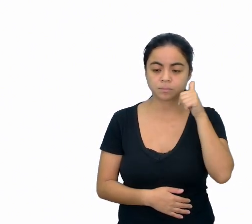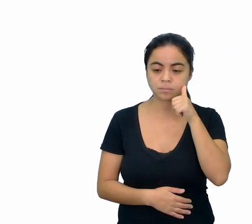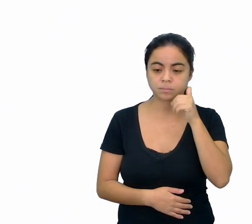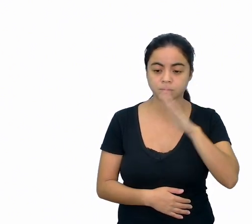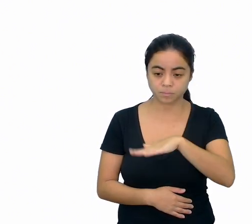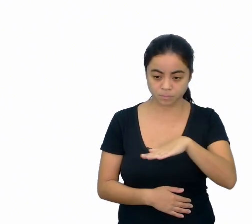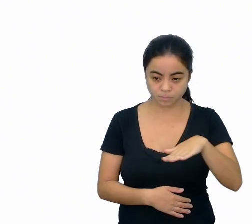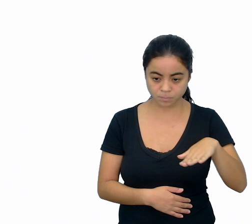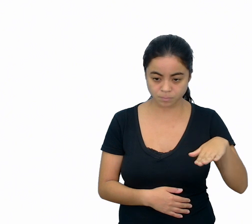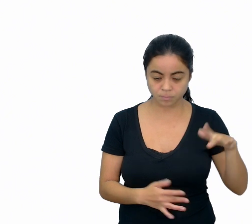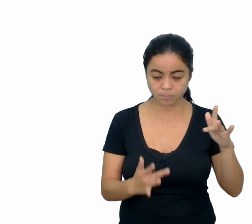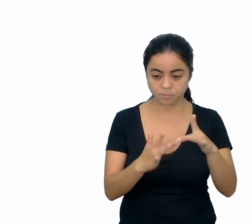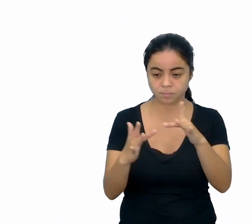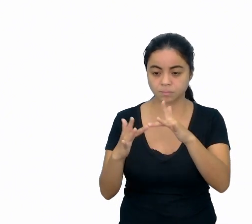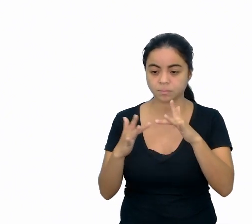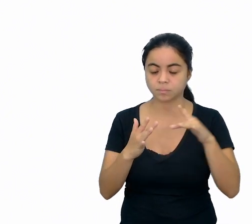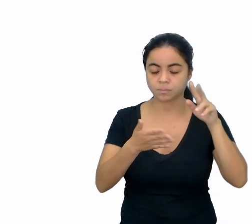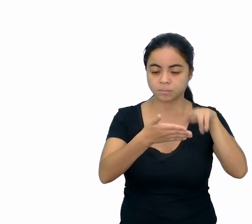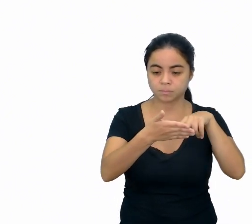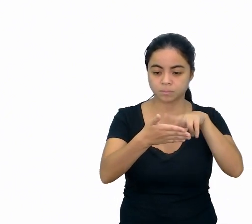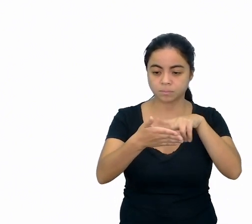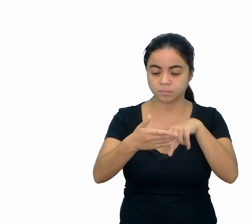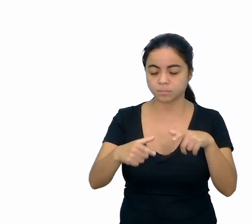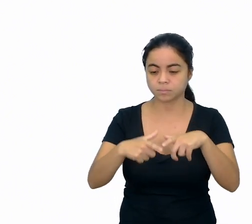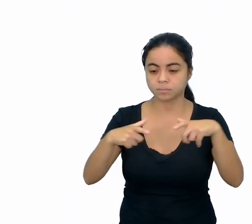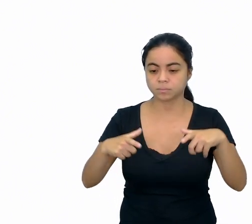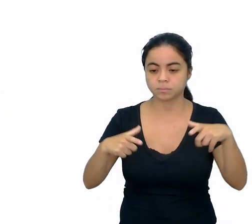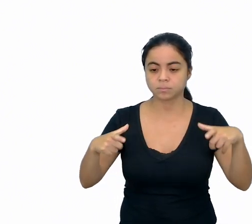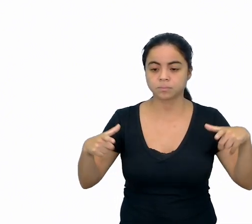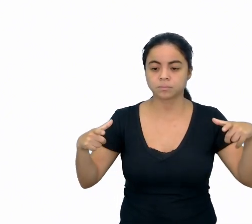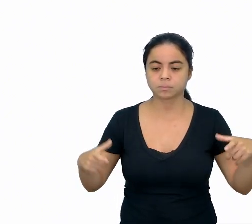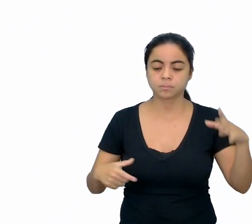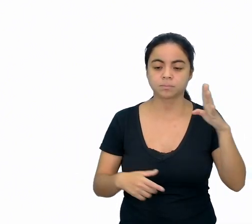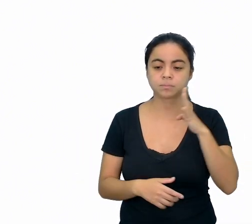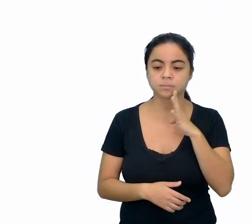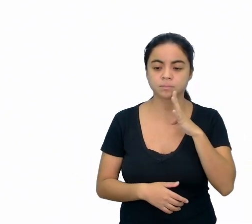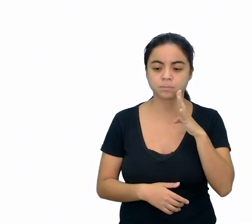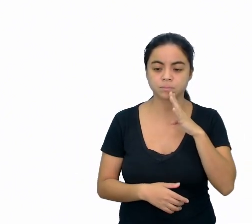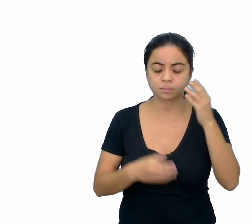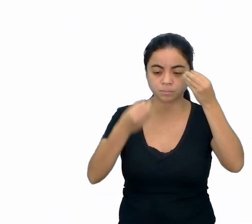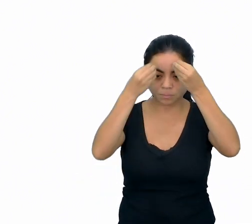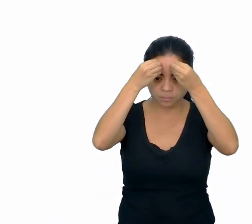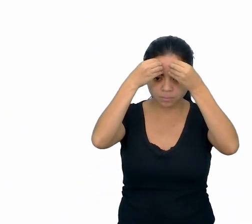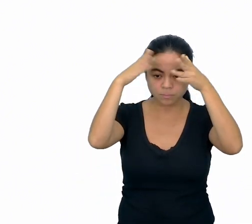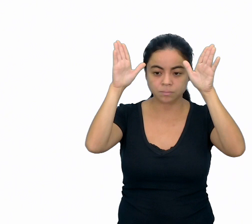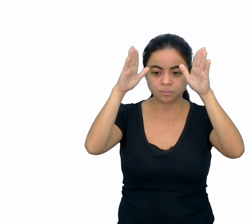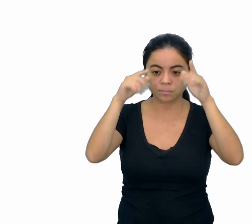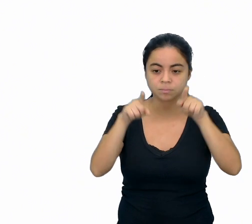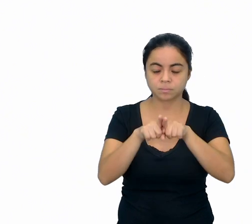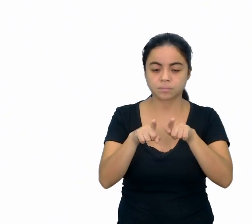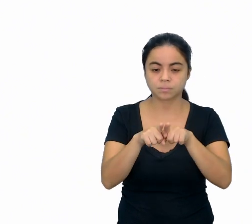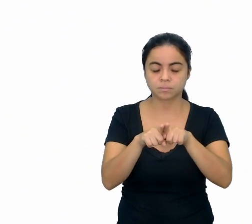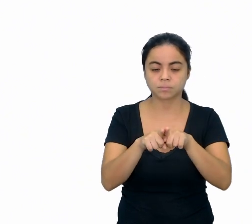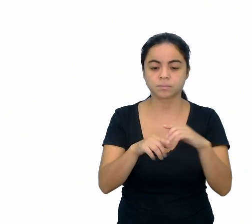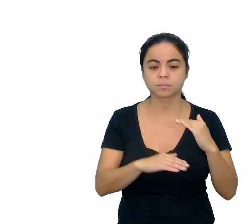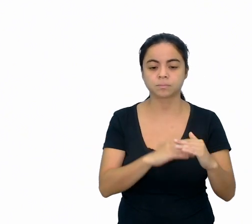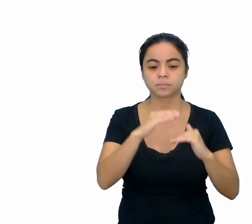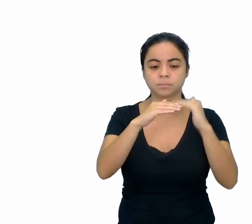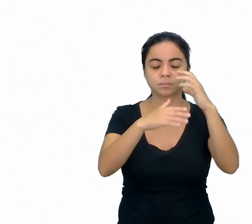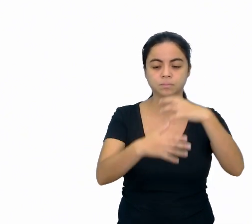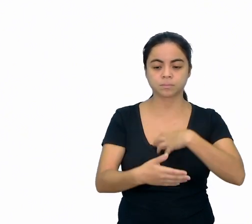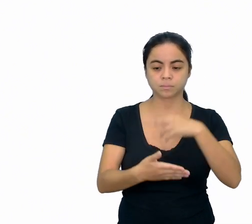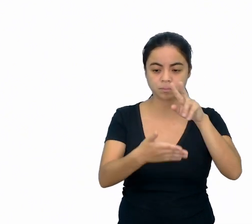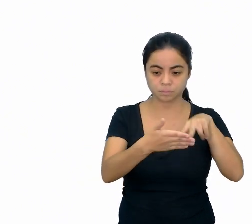contos, elas irão ampliar o seu conhecimento sobre o gênero, desenvolver comportamentos leitores